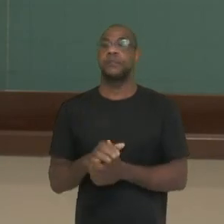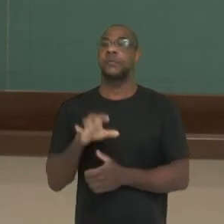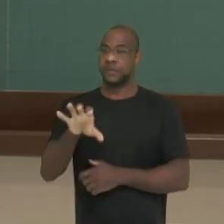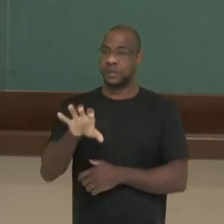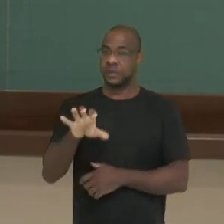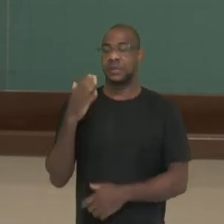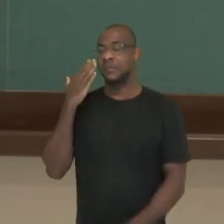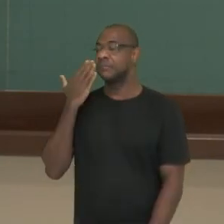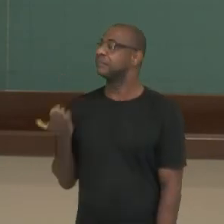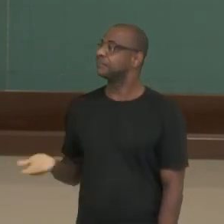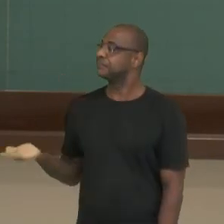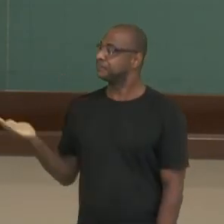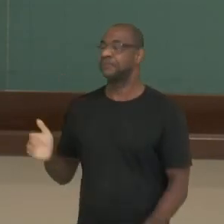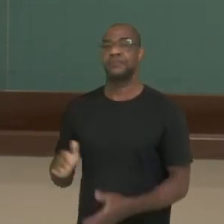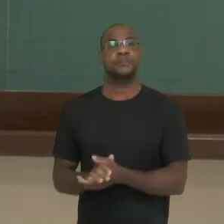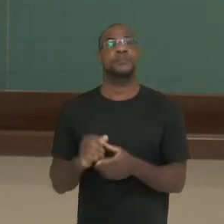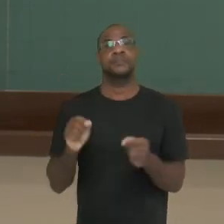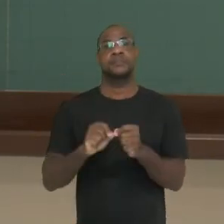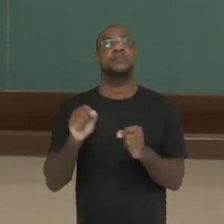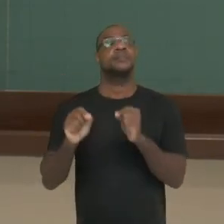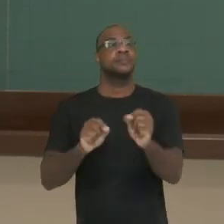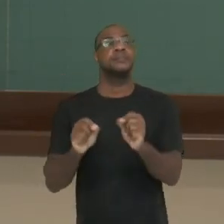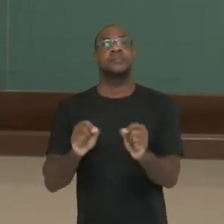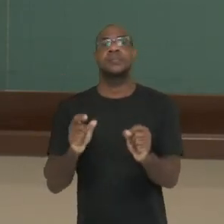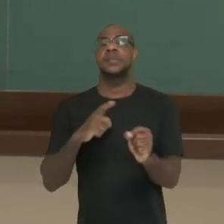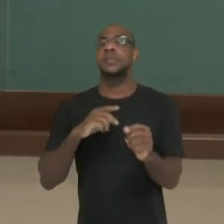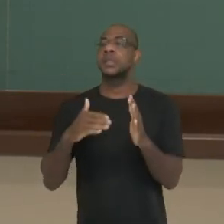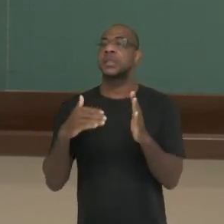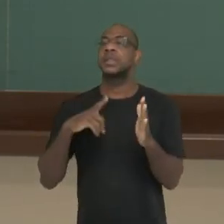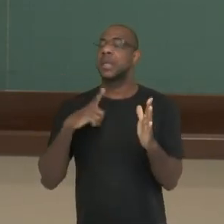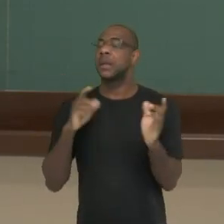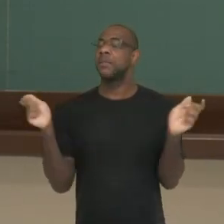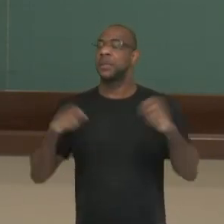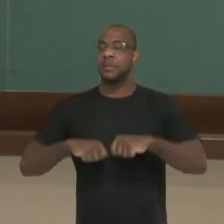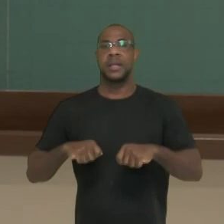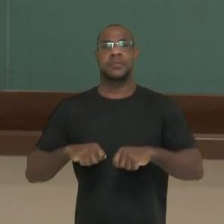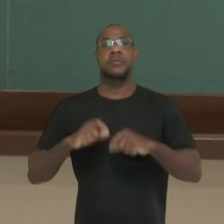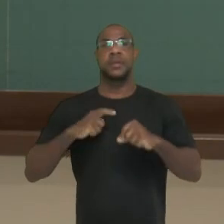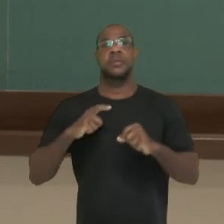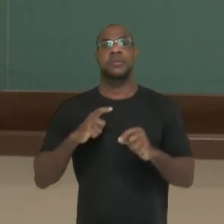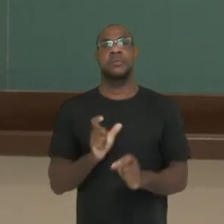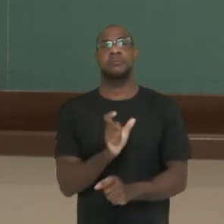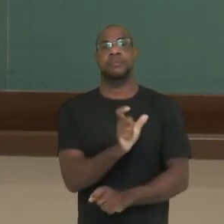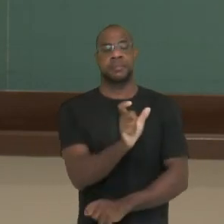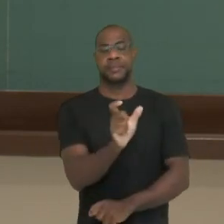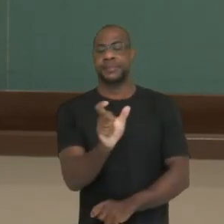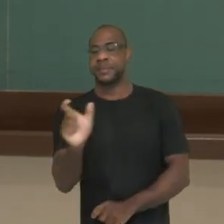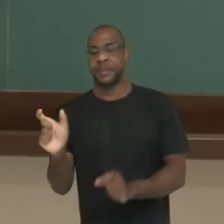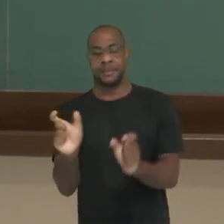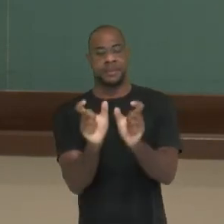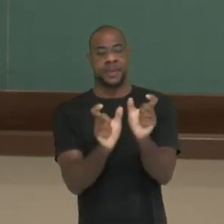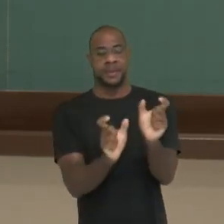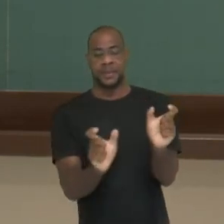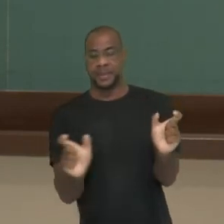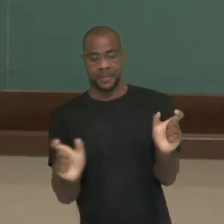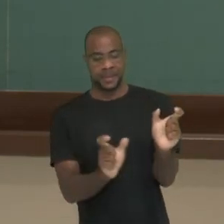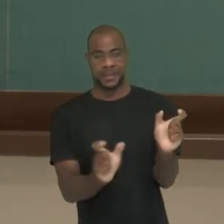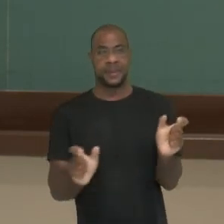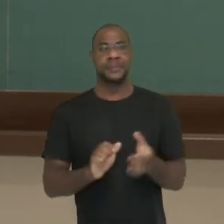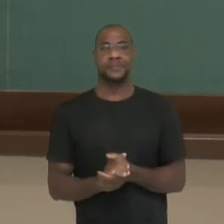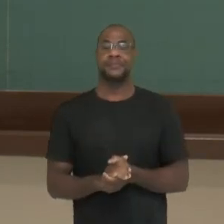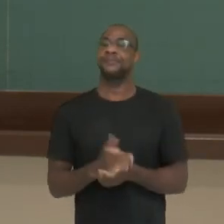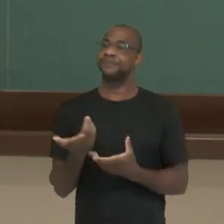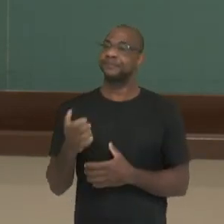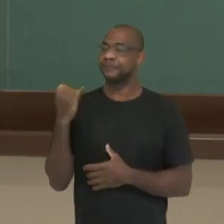forma a resolução para que eu tenha todas as possibilidades dos anagramas, tá? Então, muito importante